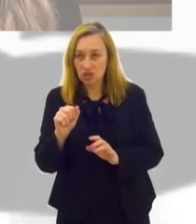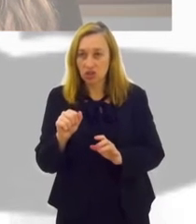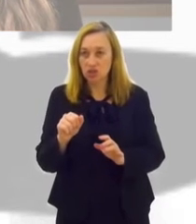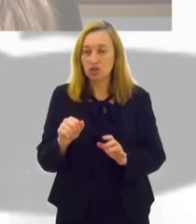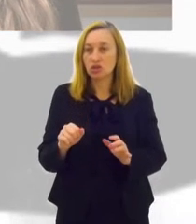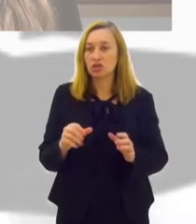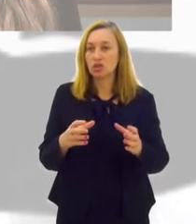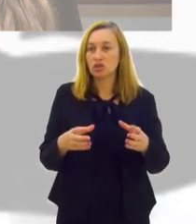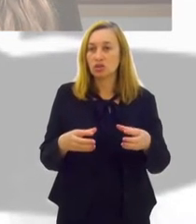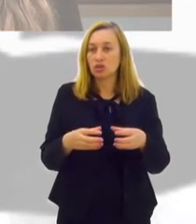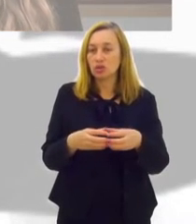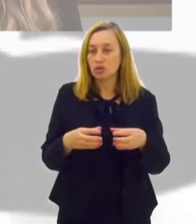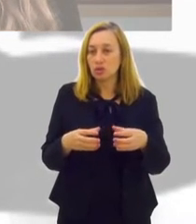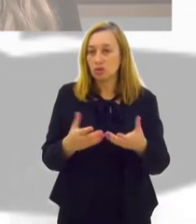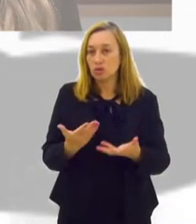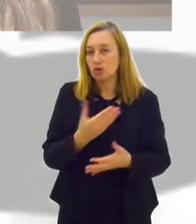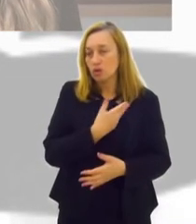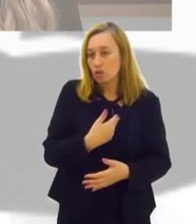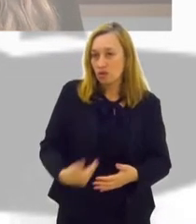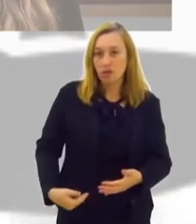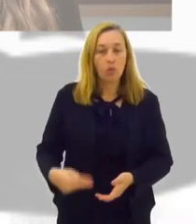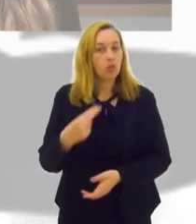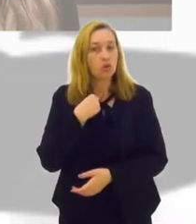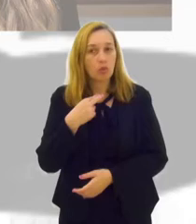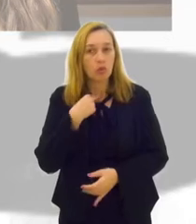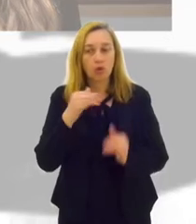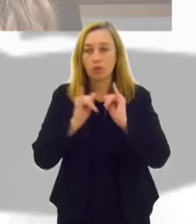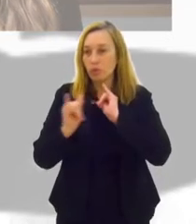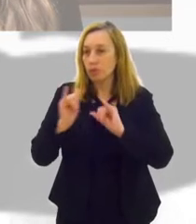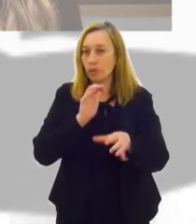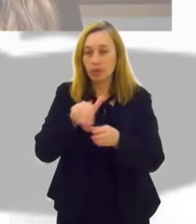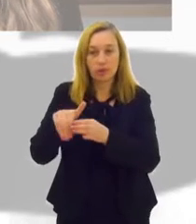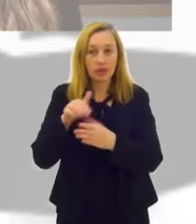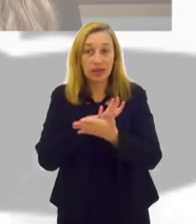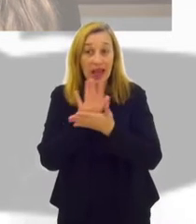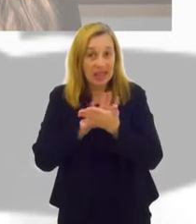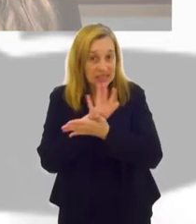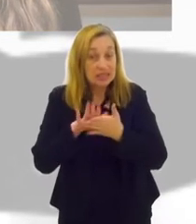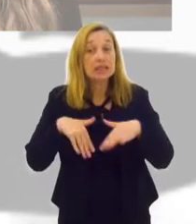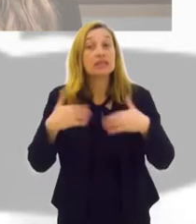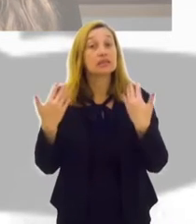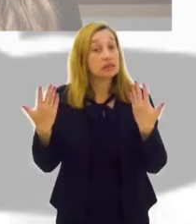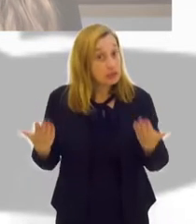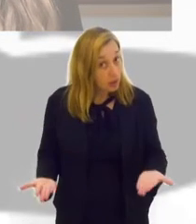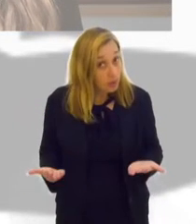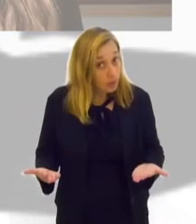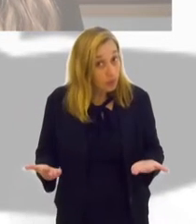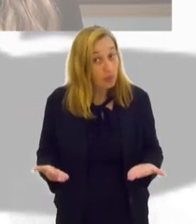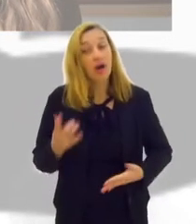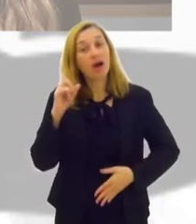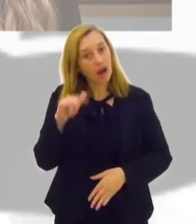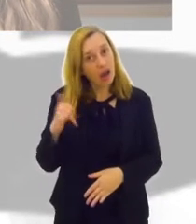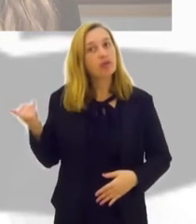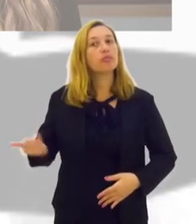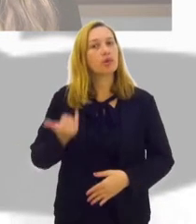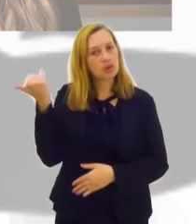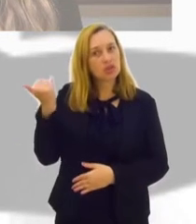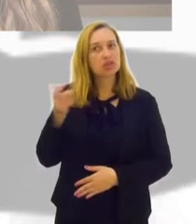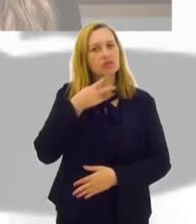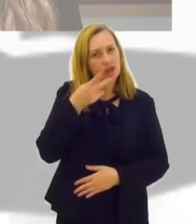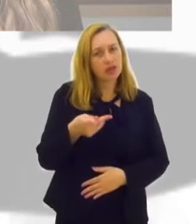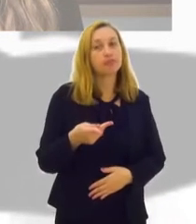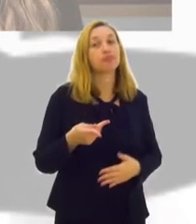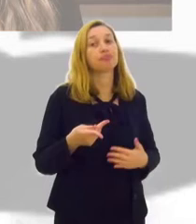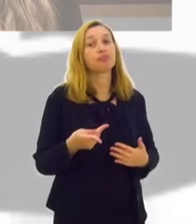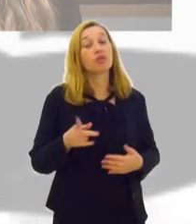de órgãos públicos não podem ter Nossa. propaganda eleitoral alguma. Então, isso é muito